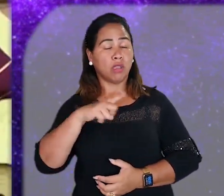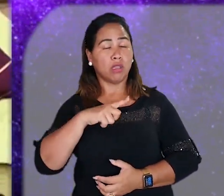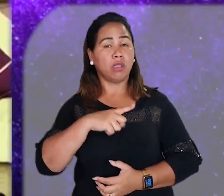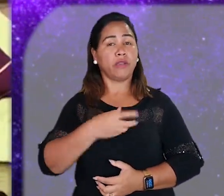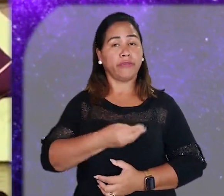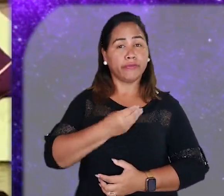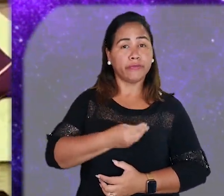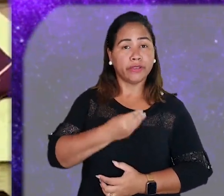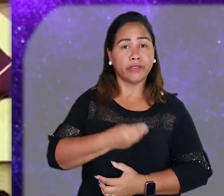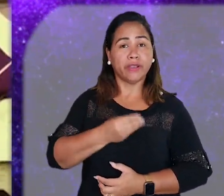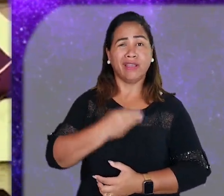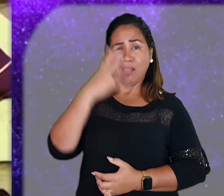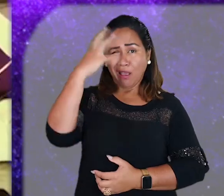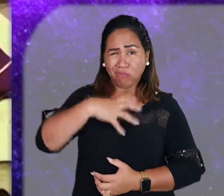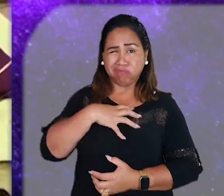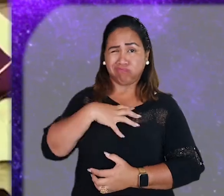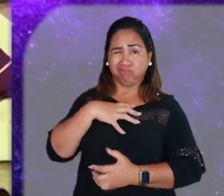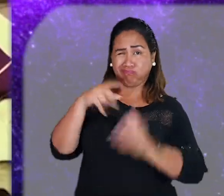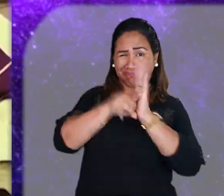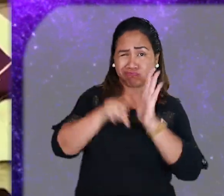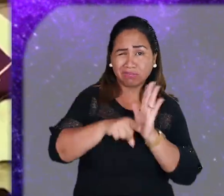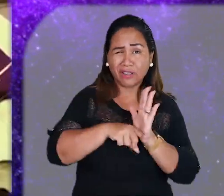somente pode existir